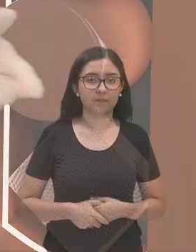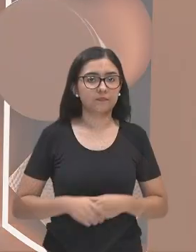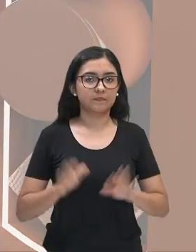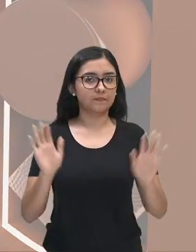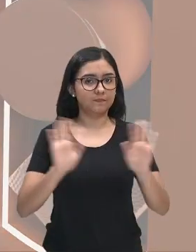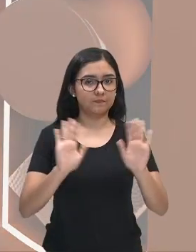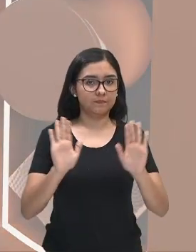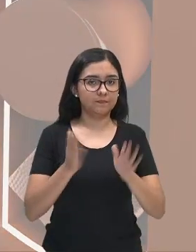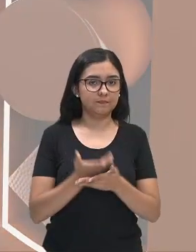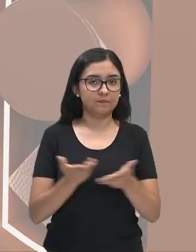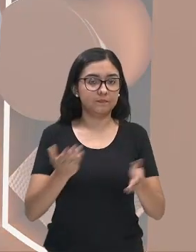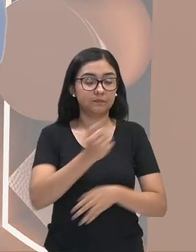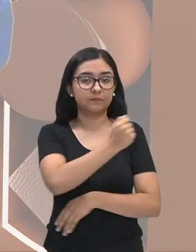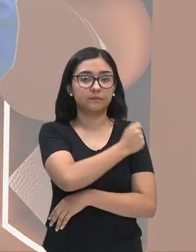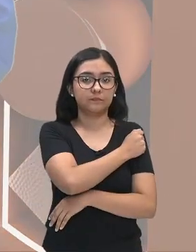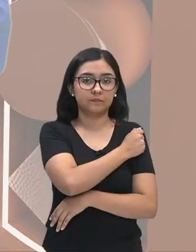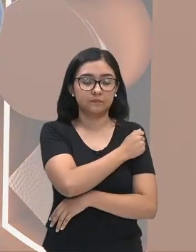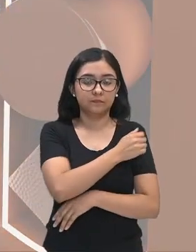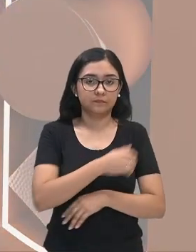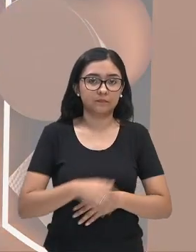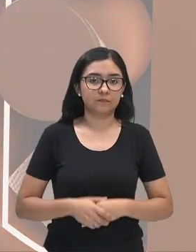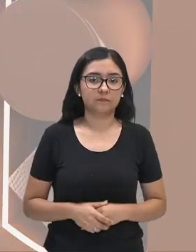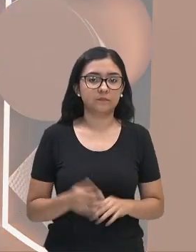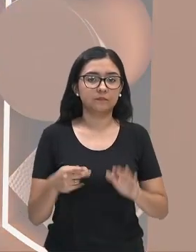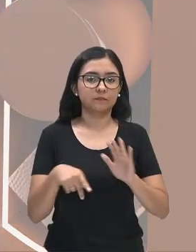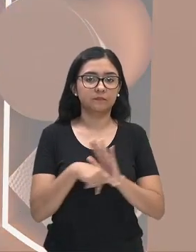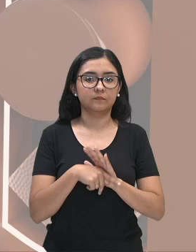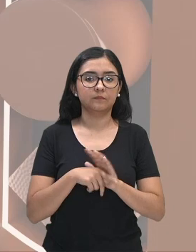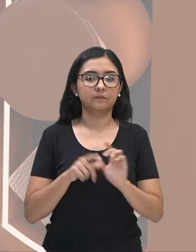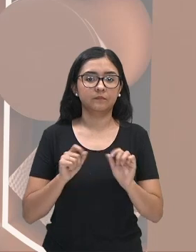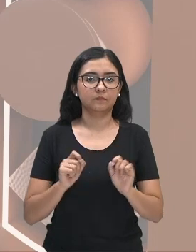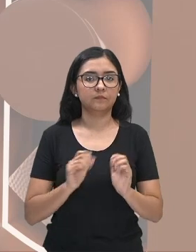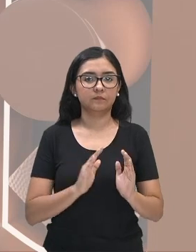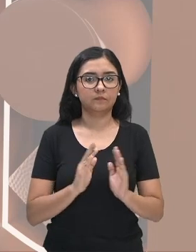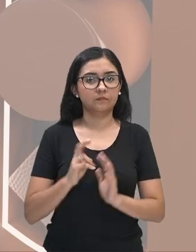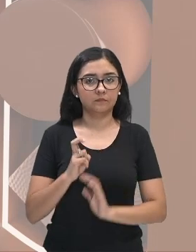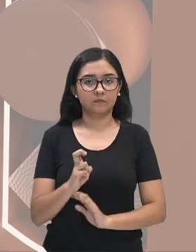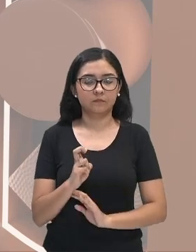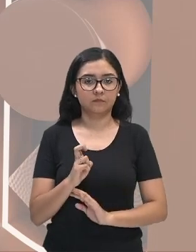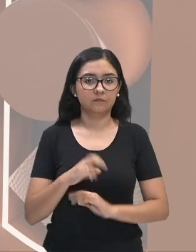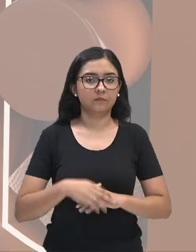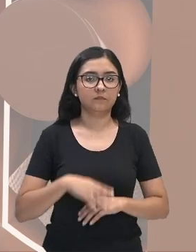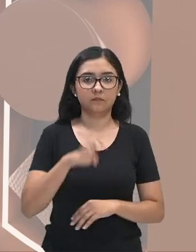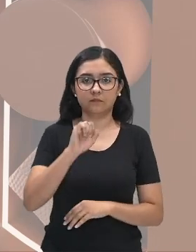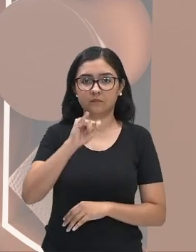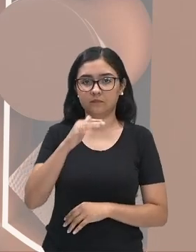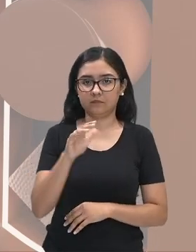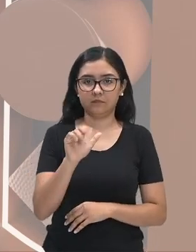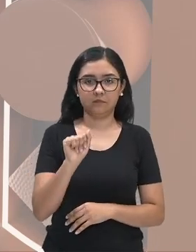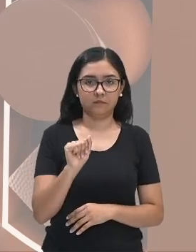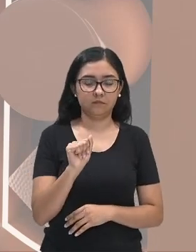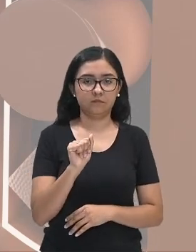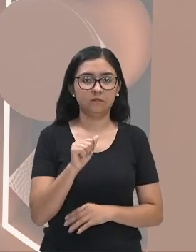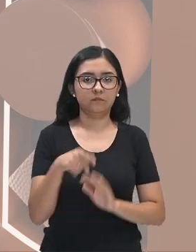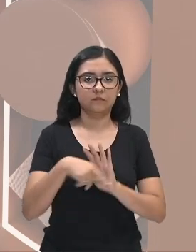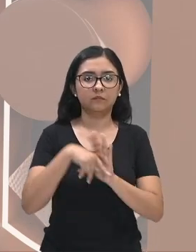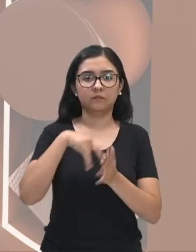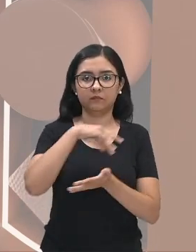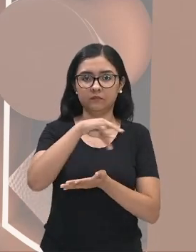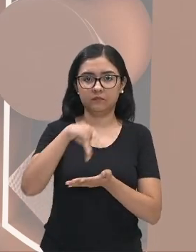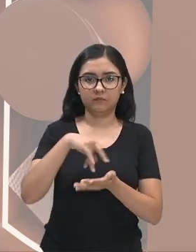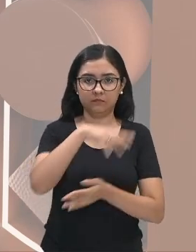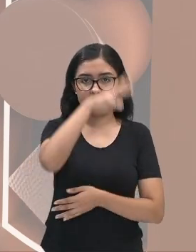Olá, queridos estudantes aqui da quinta fase da Educação de Jovens e Adultos do Centro de Mídia de Educação